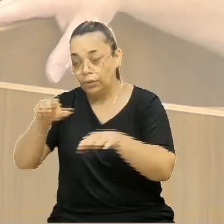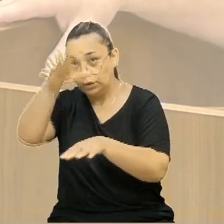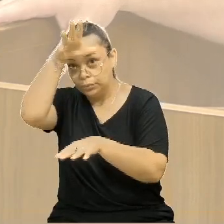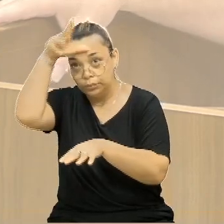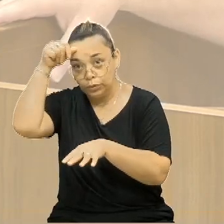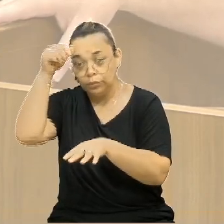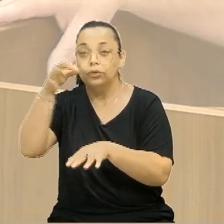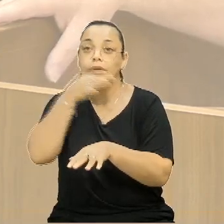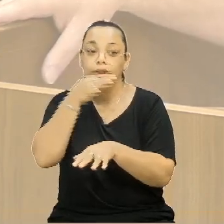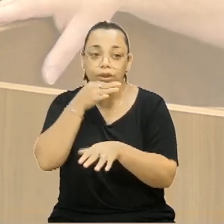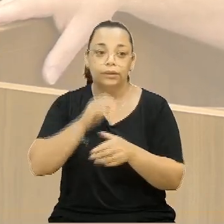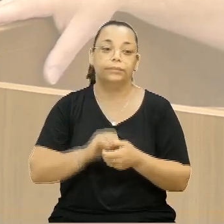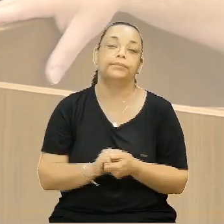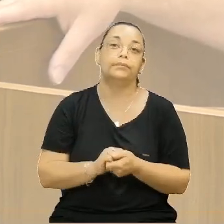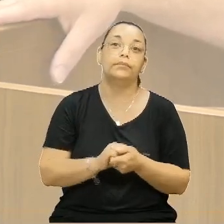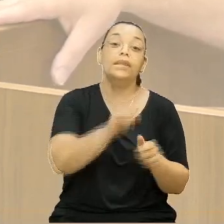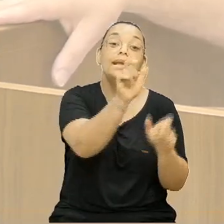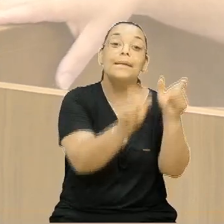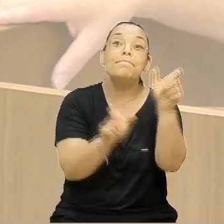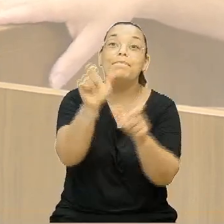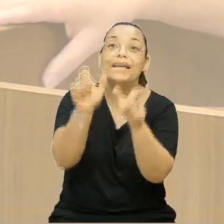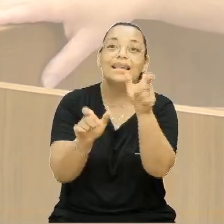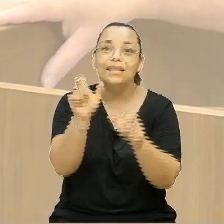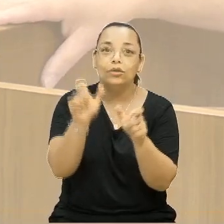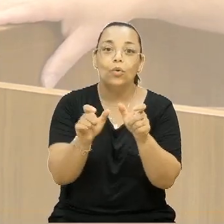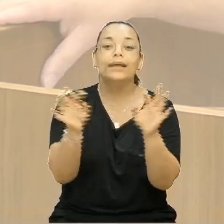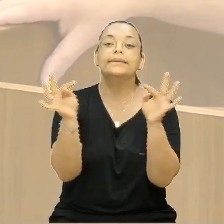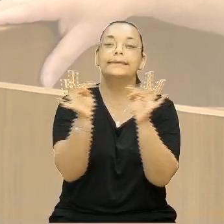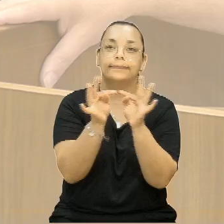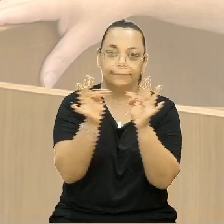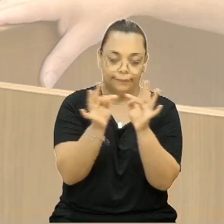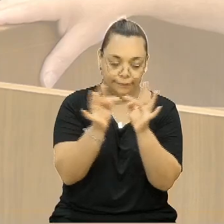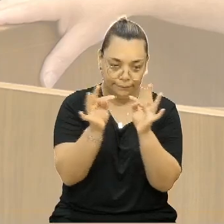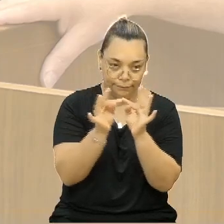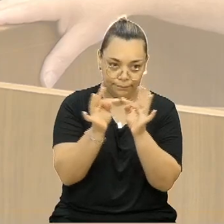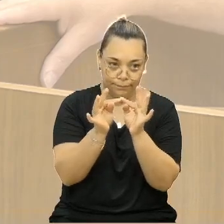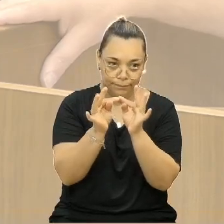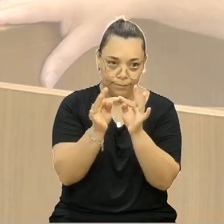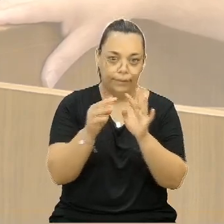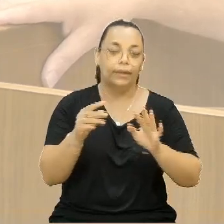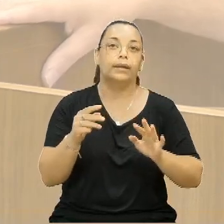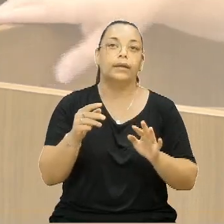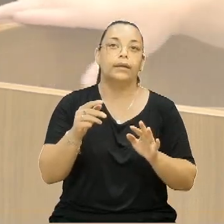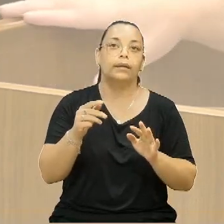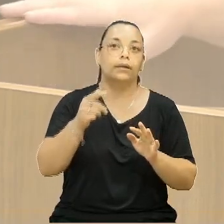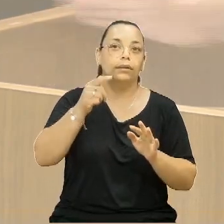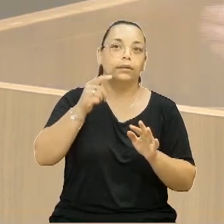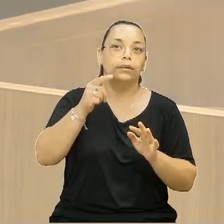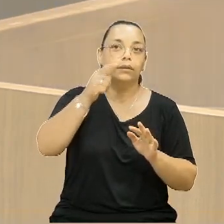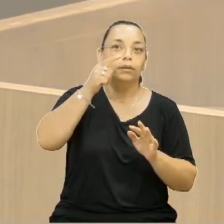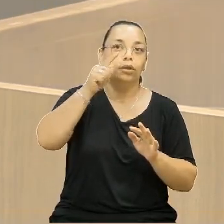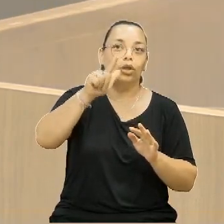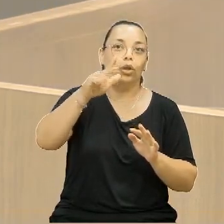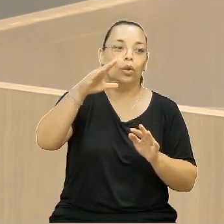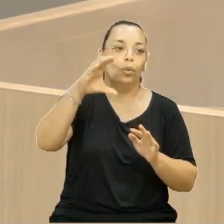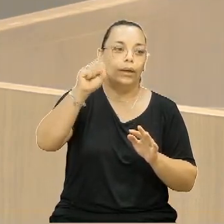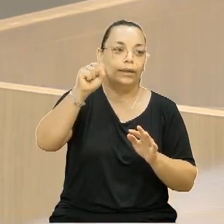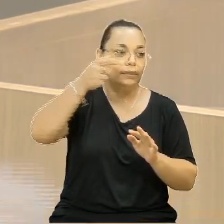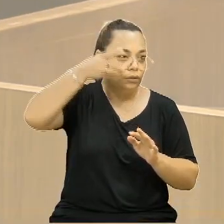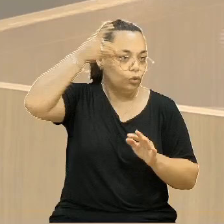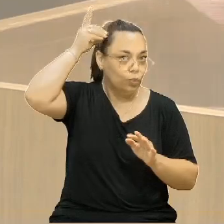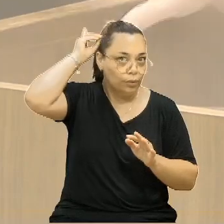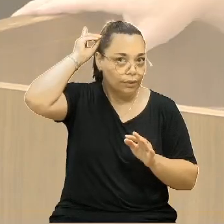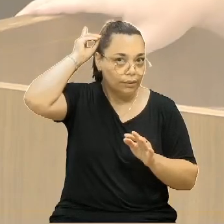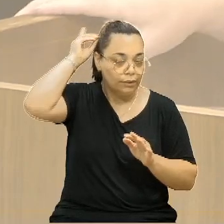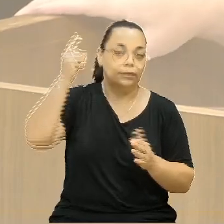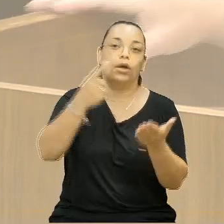de Caxias, pessoas altamente técnicas, vereador Lucas Dil, pessoas verdadeiramente